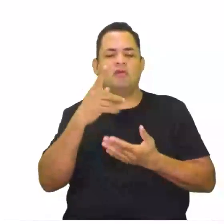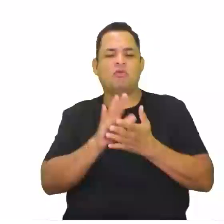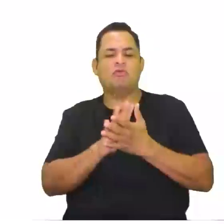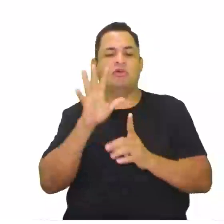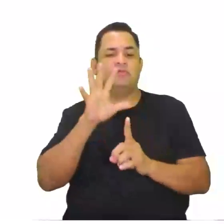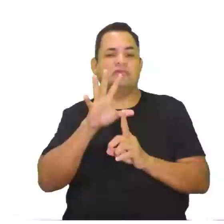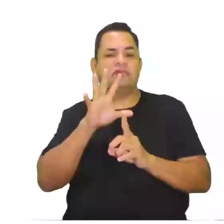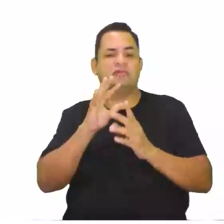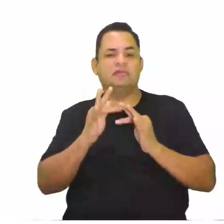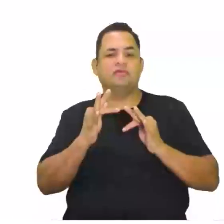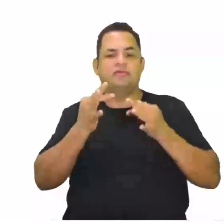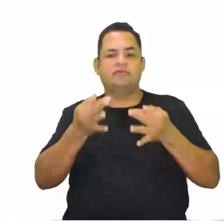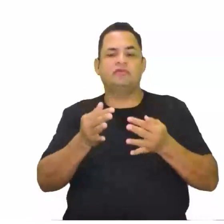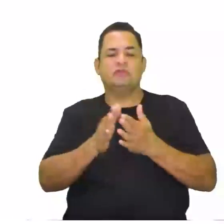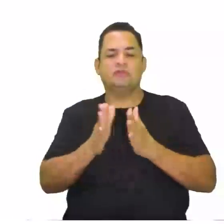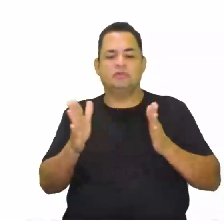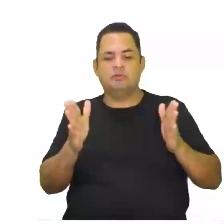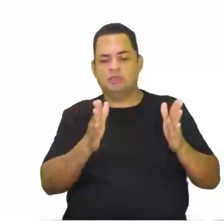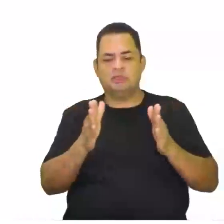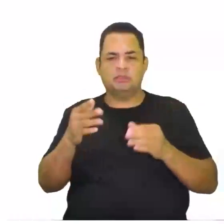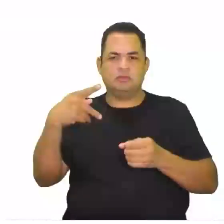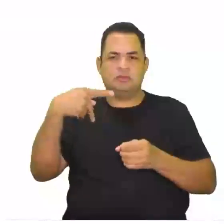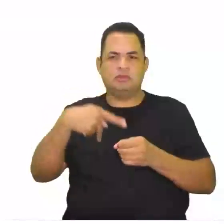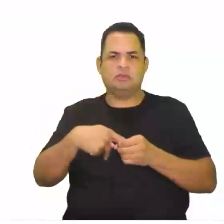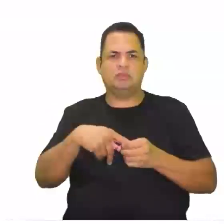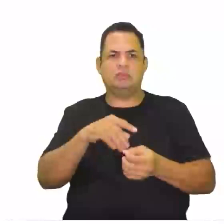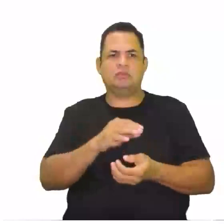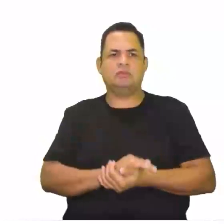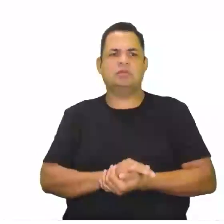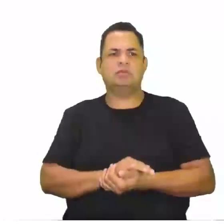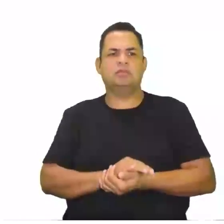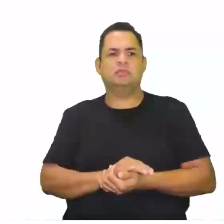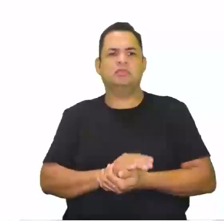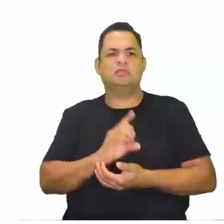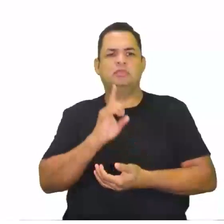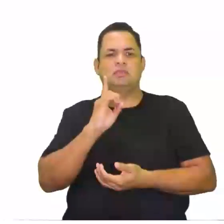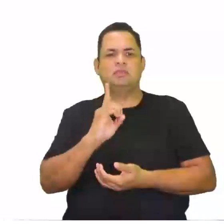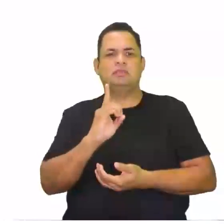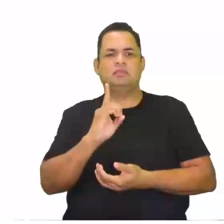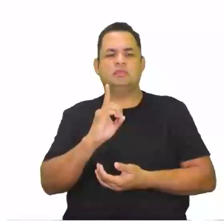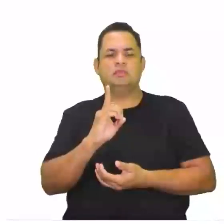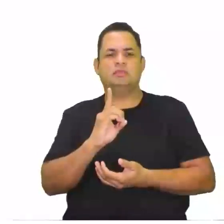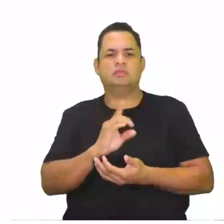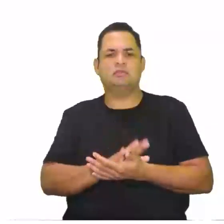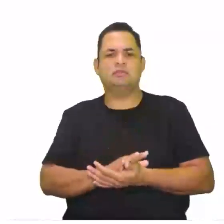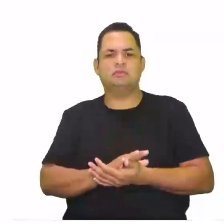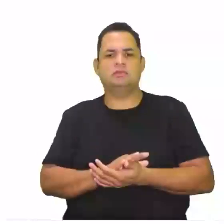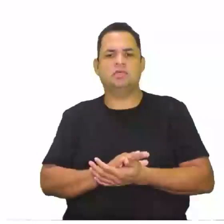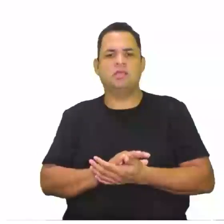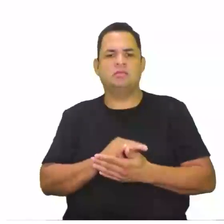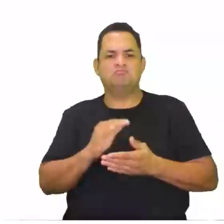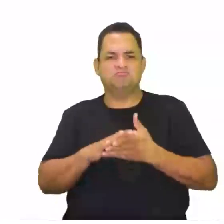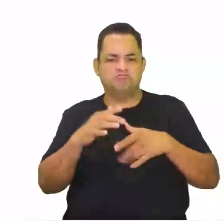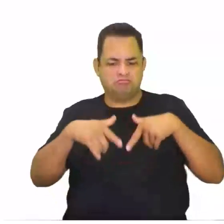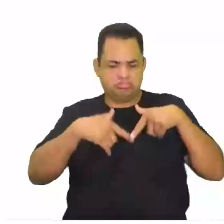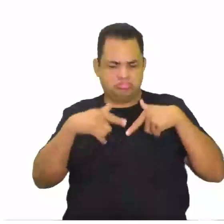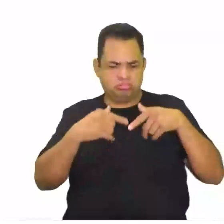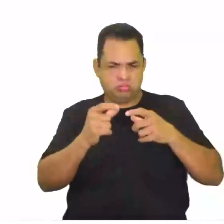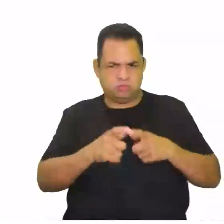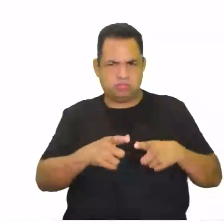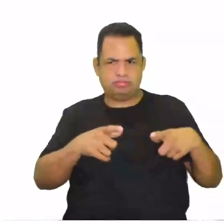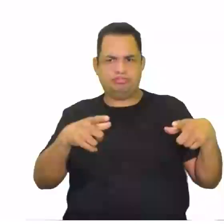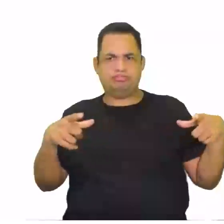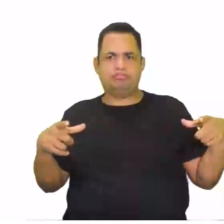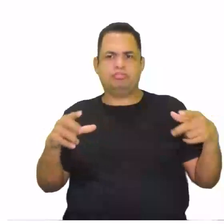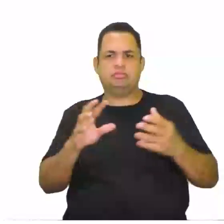no fim da Era do Petróleo. A letra C, para mim, está fora. Letra D, excesso de produção e,